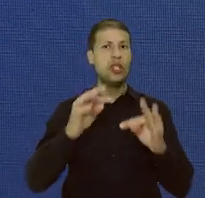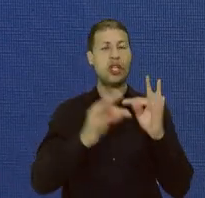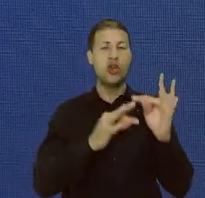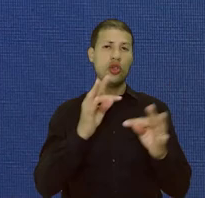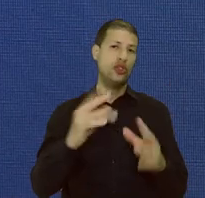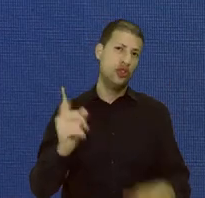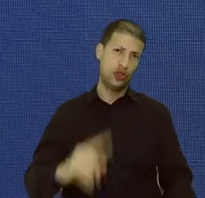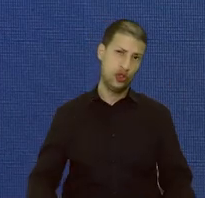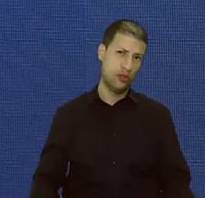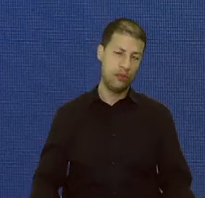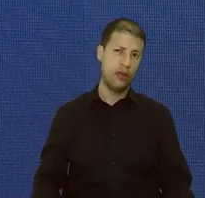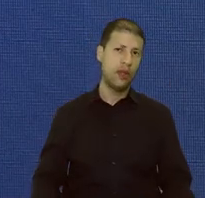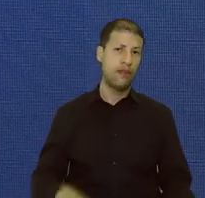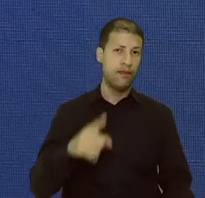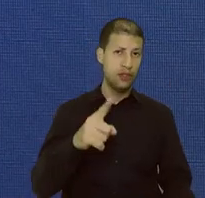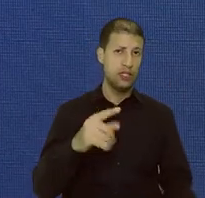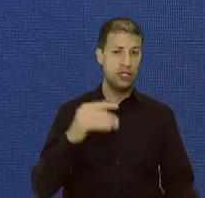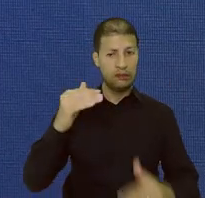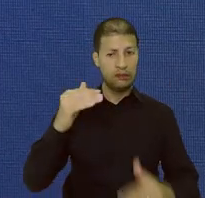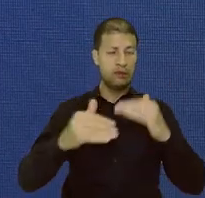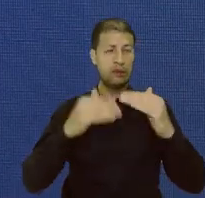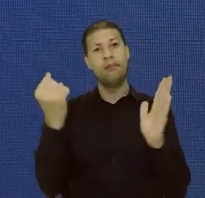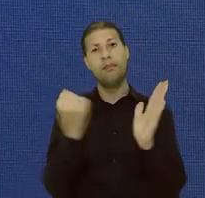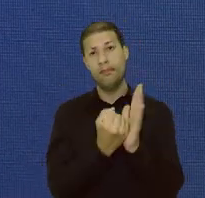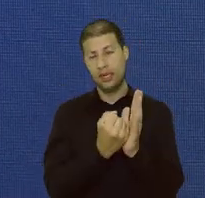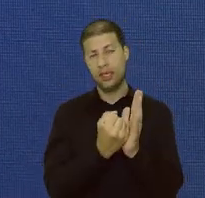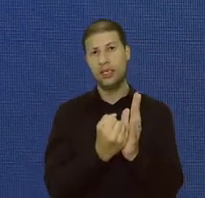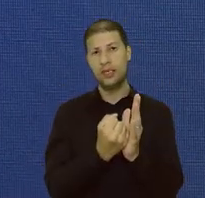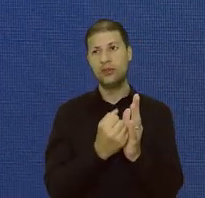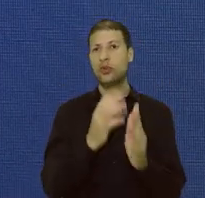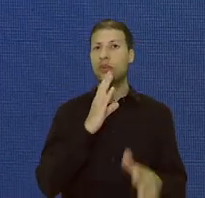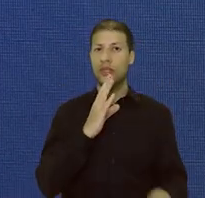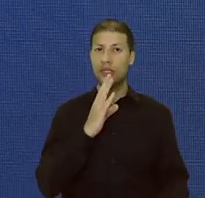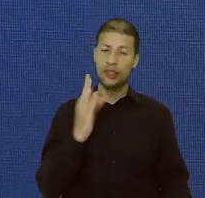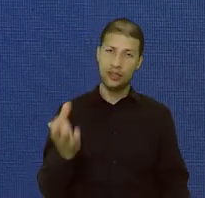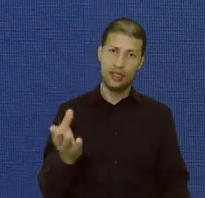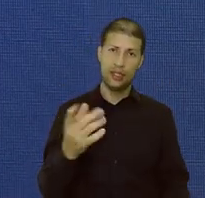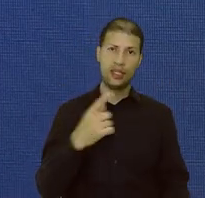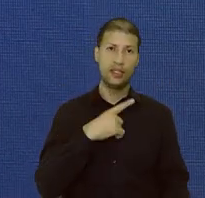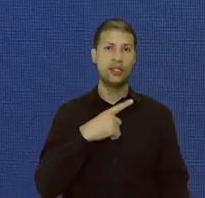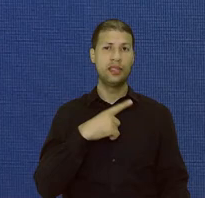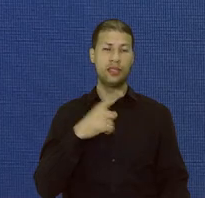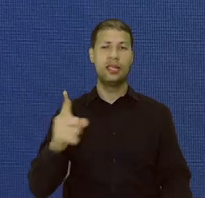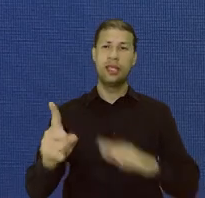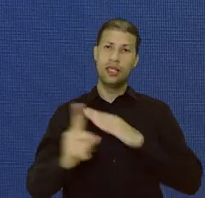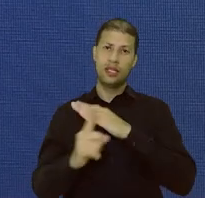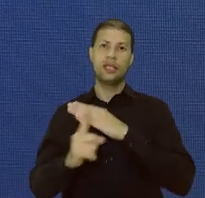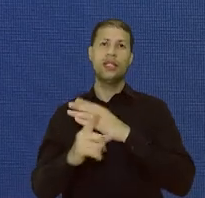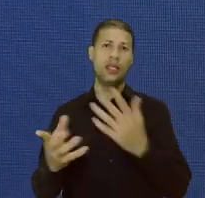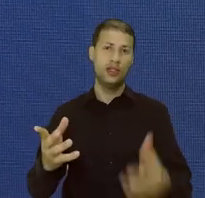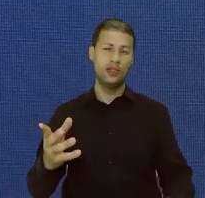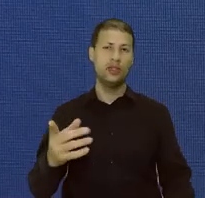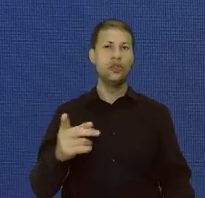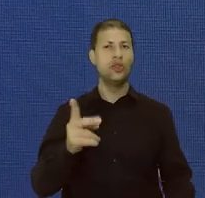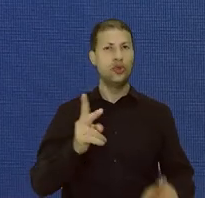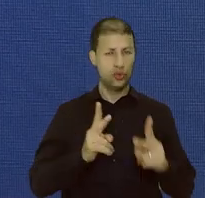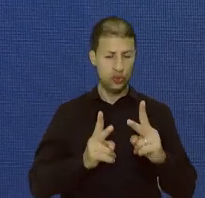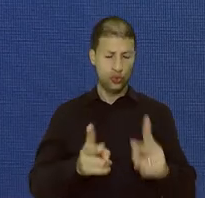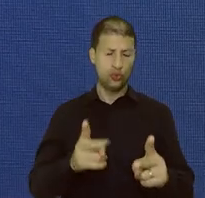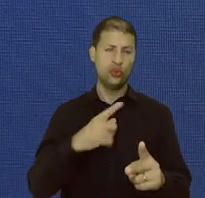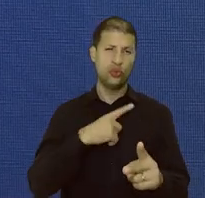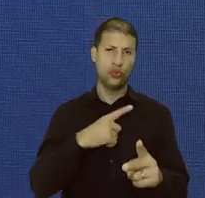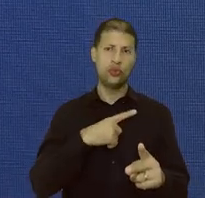é de você escalar uma marca né você fazer conhecer adquirir aquele cliente então a gente continua investindo a gente tem hoje no